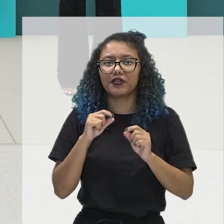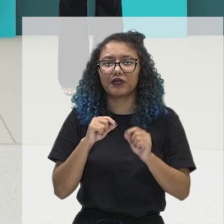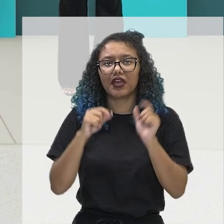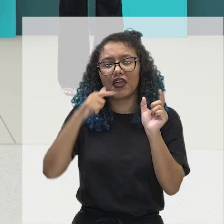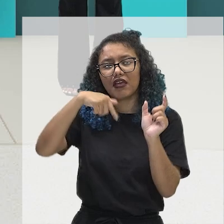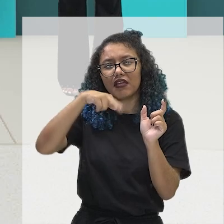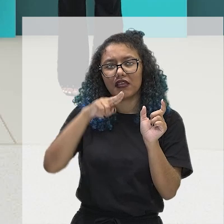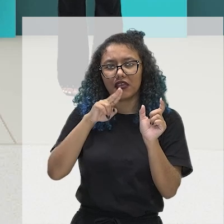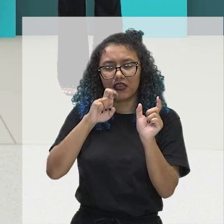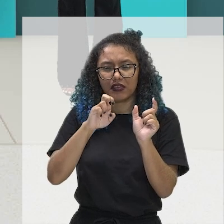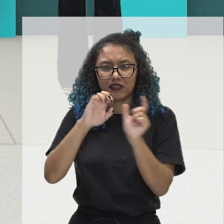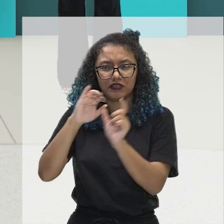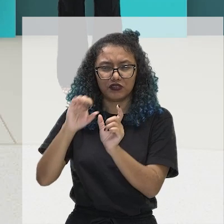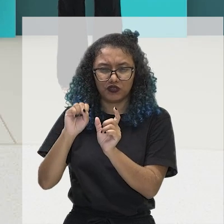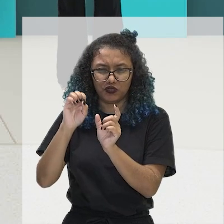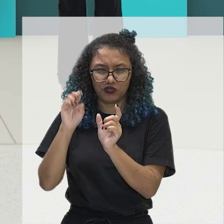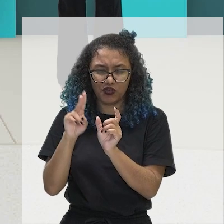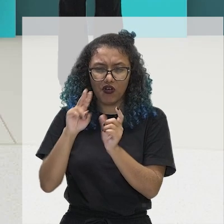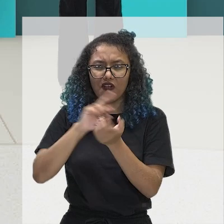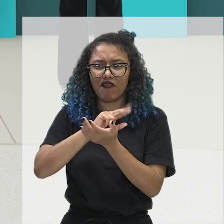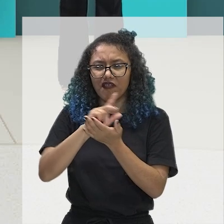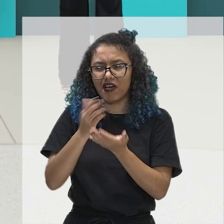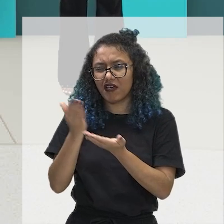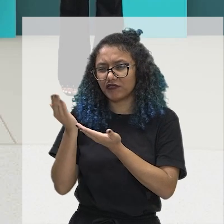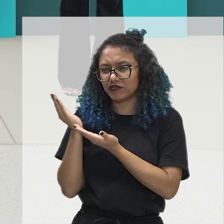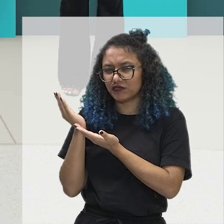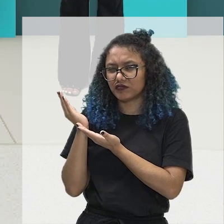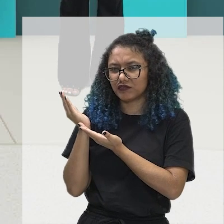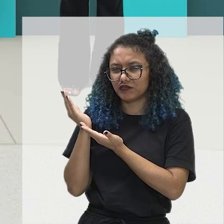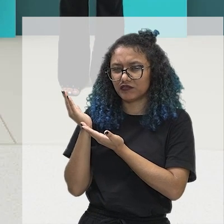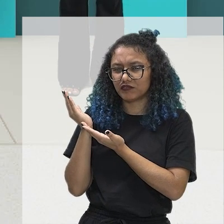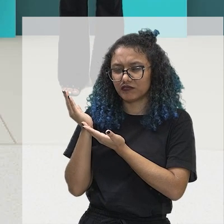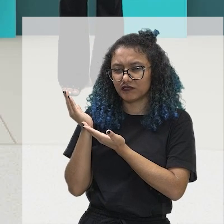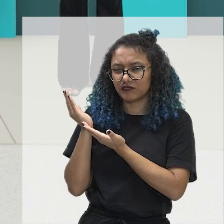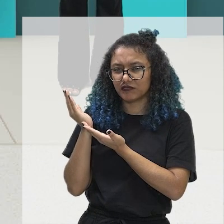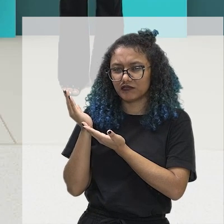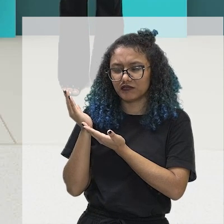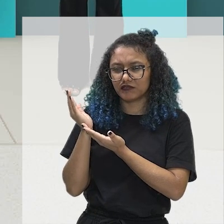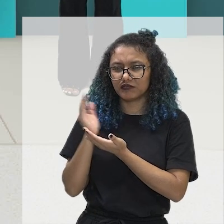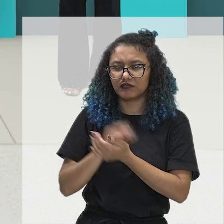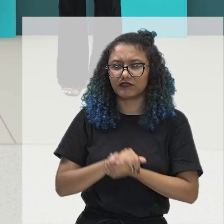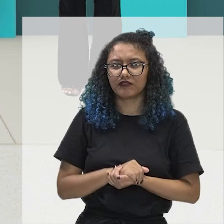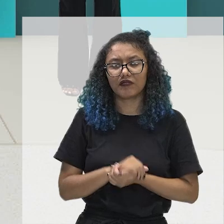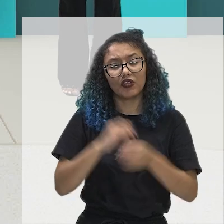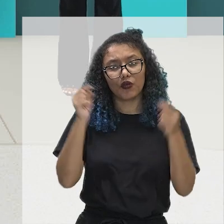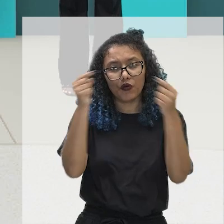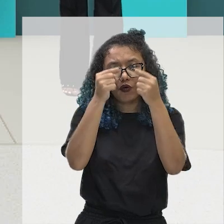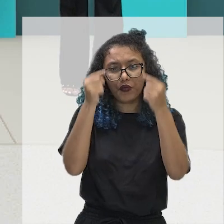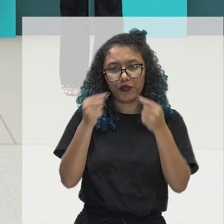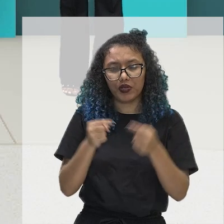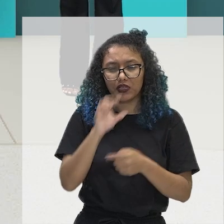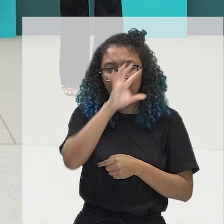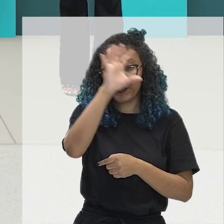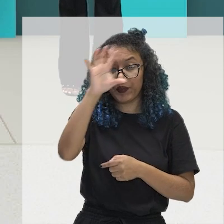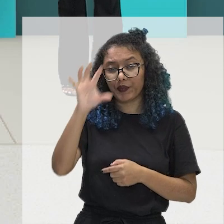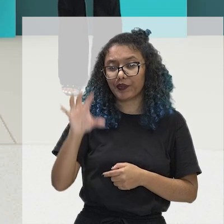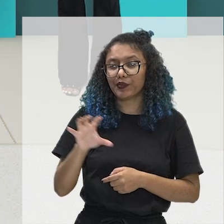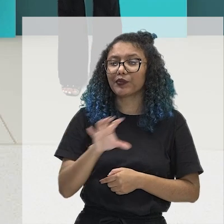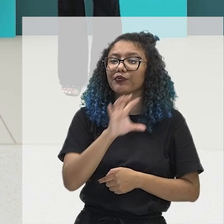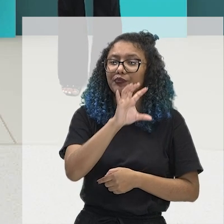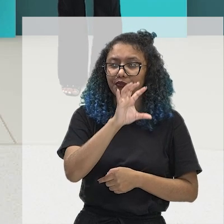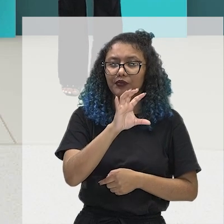que só, tem o tchê lá no Rio Grande do Sul. E assim, de acordo com a origem, de acordo